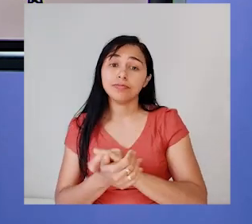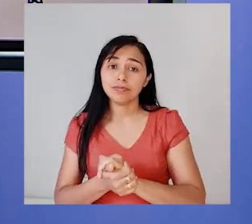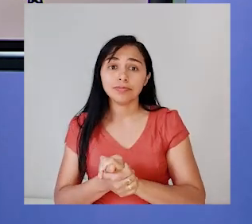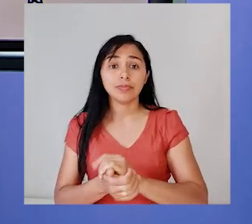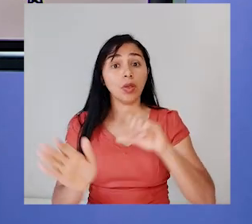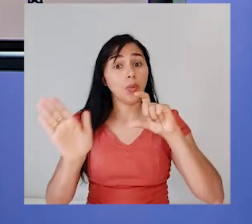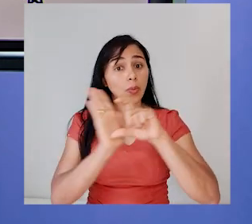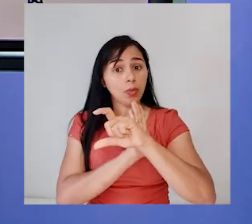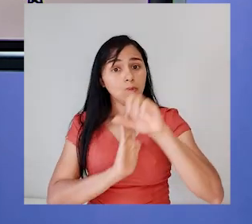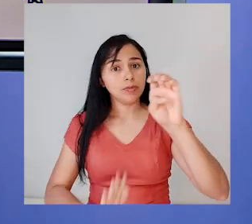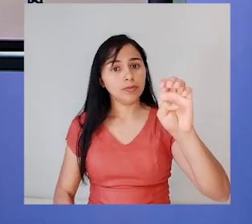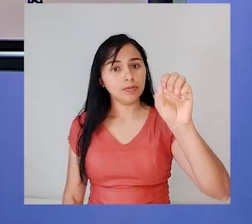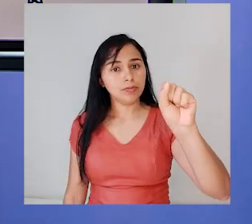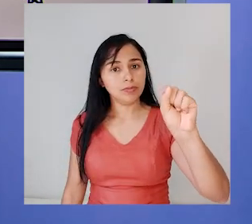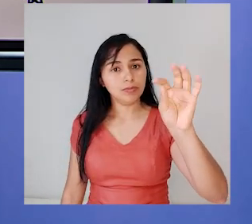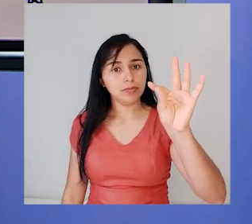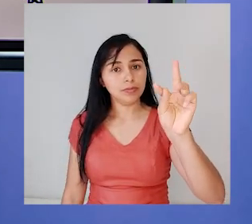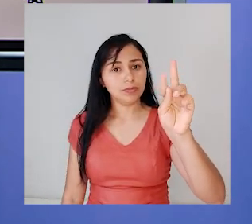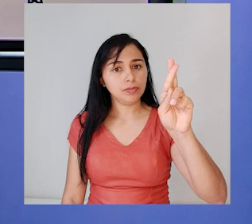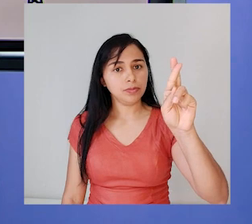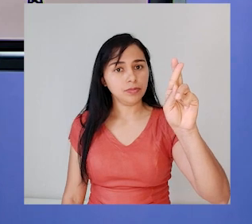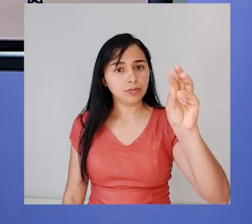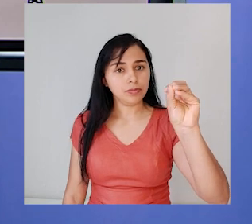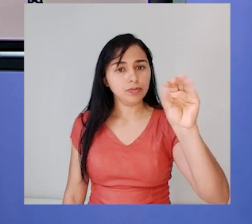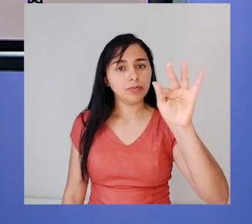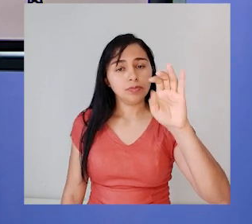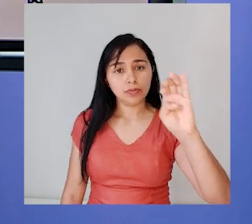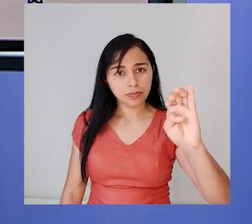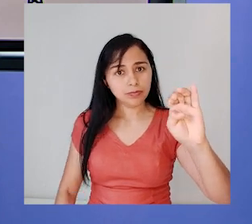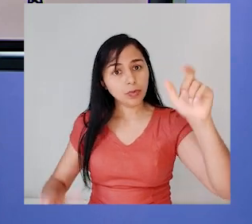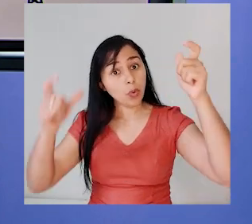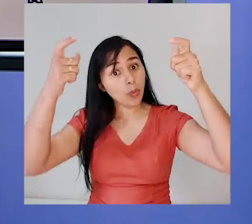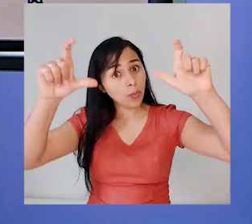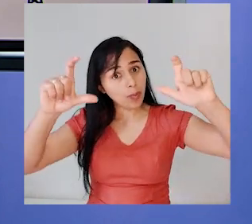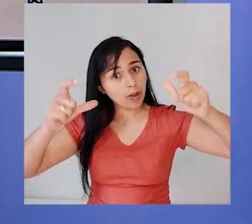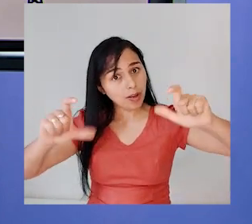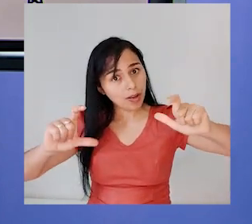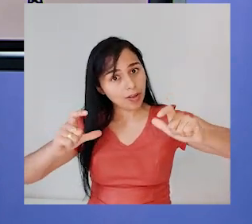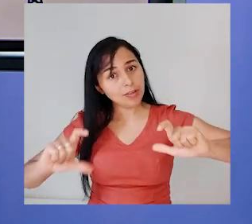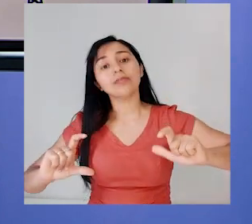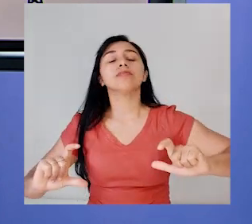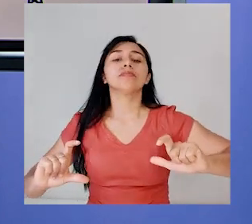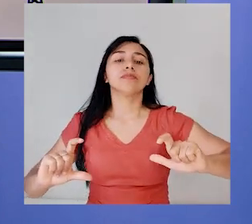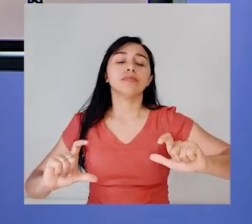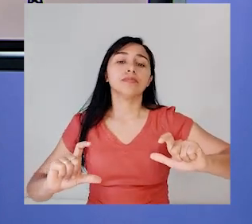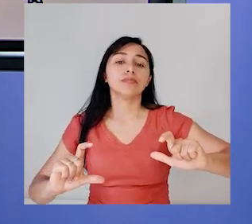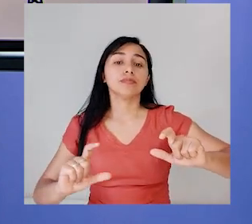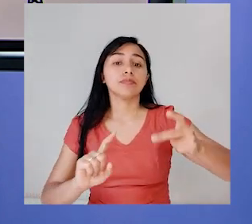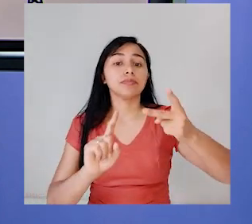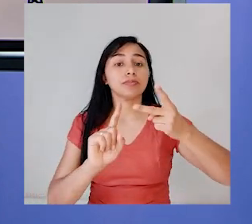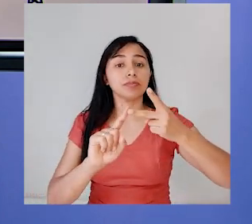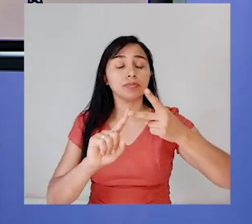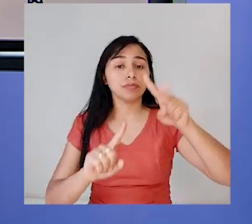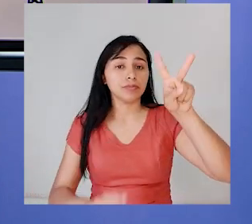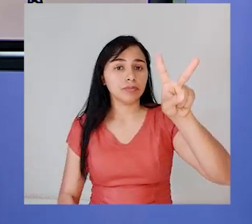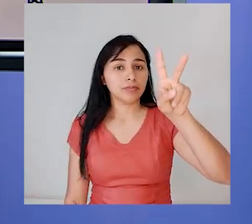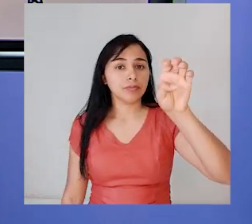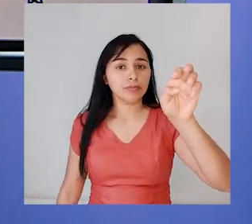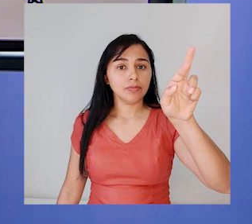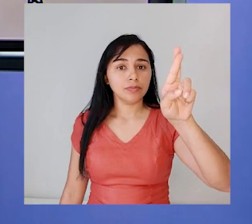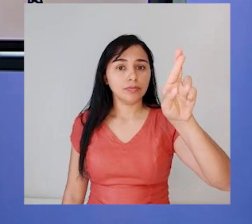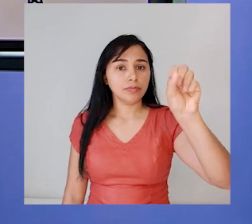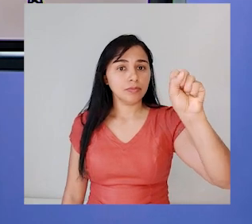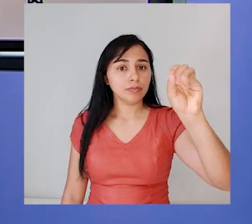são alguns dos elementos que compõem os poemas. O verso é cada linha do poema e a estrofe